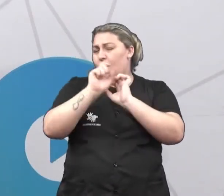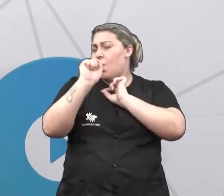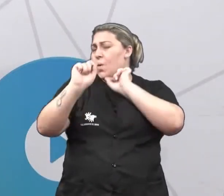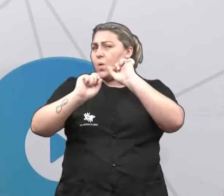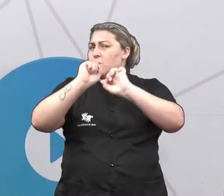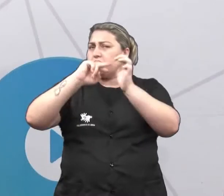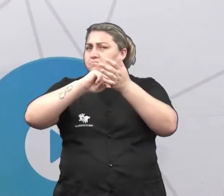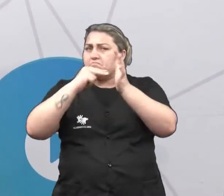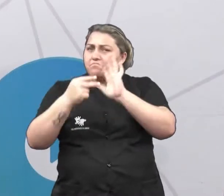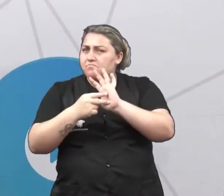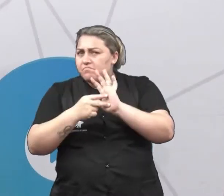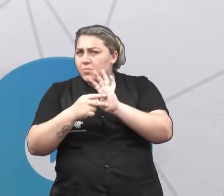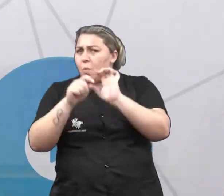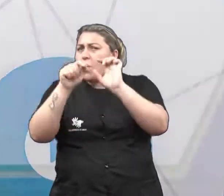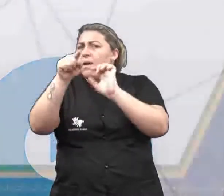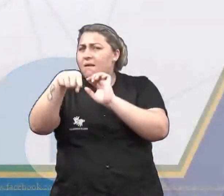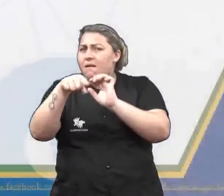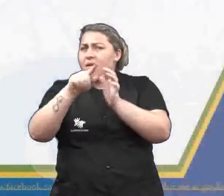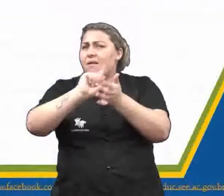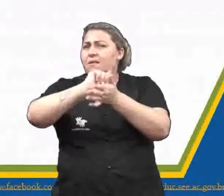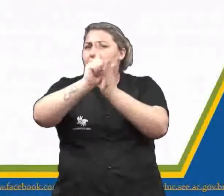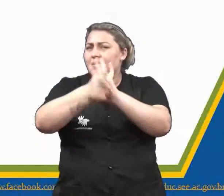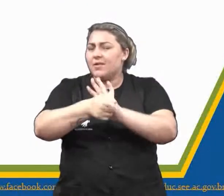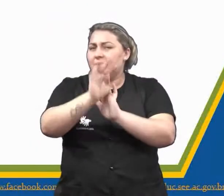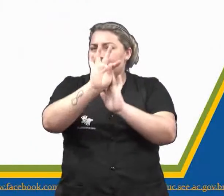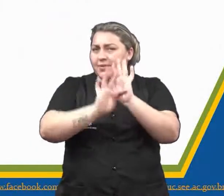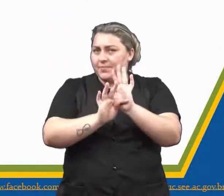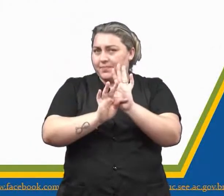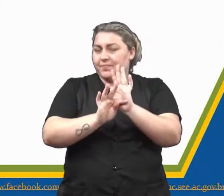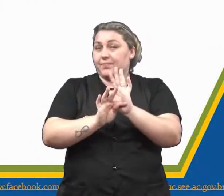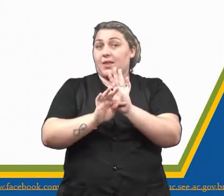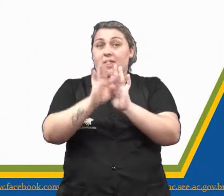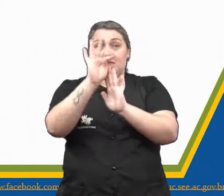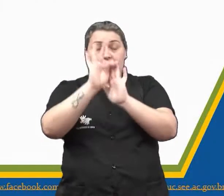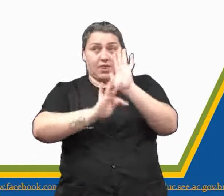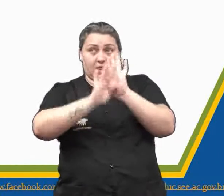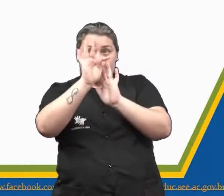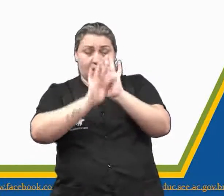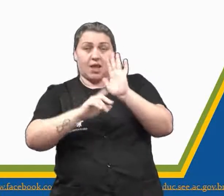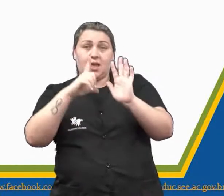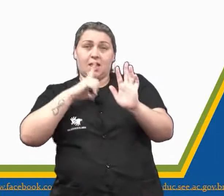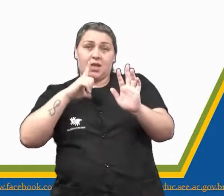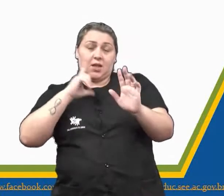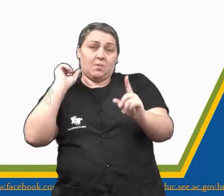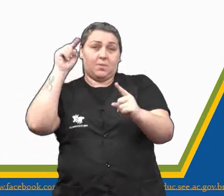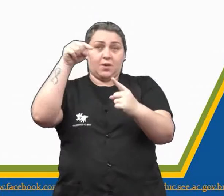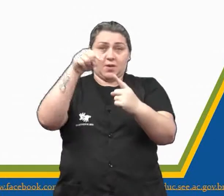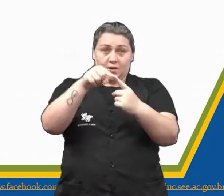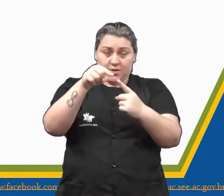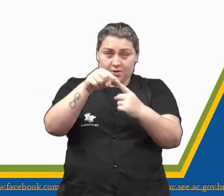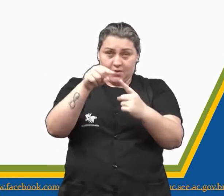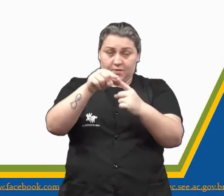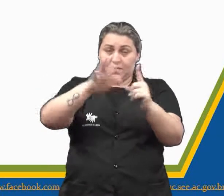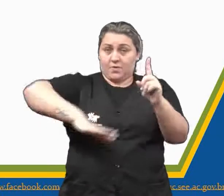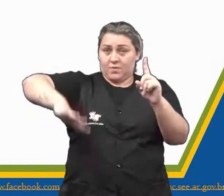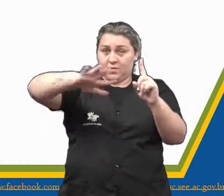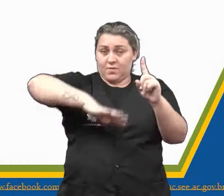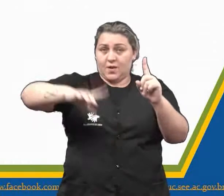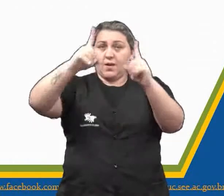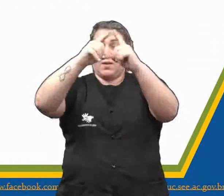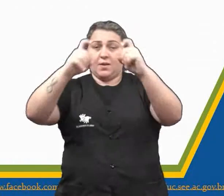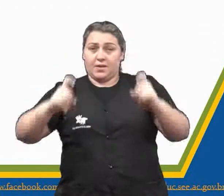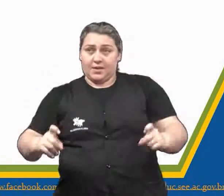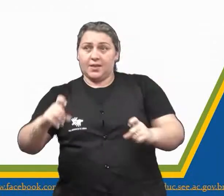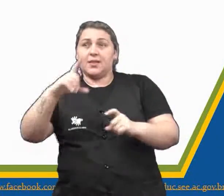são gêneros textuais? Então, os gêneros textuais são textos que exercem uma função social específica. Eles